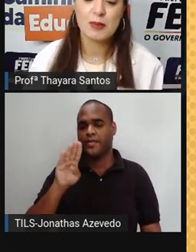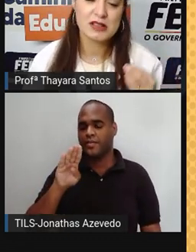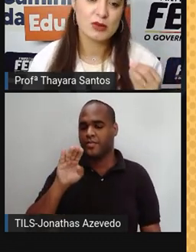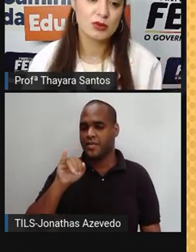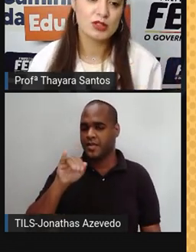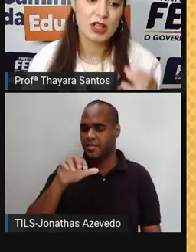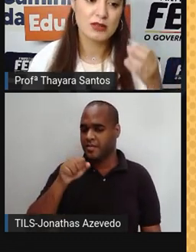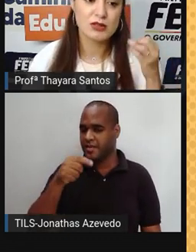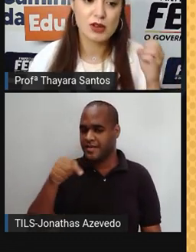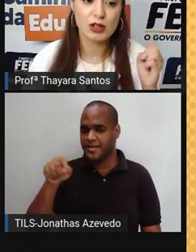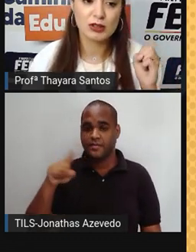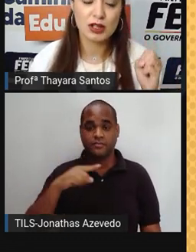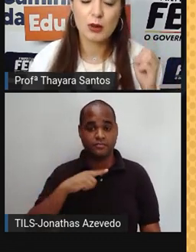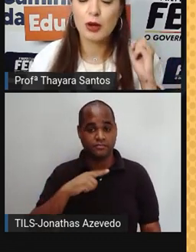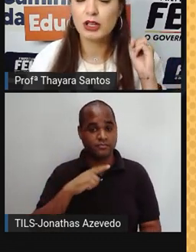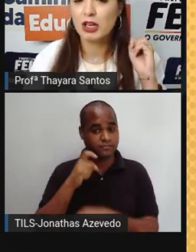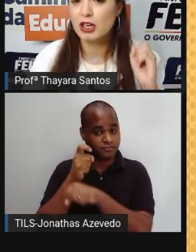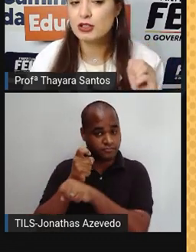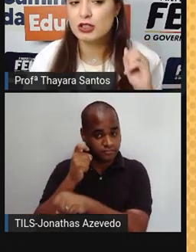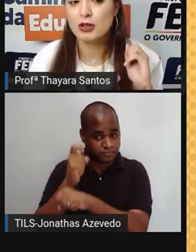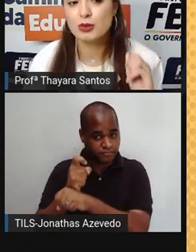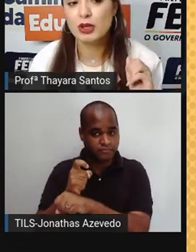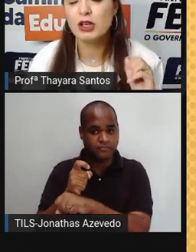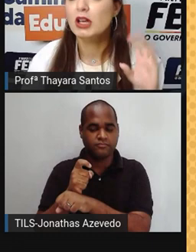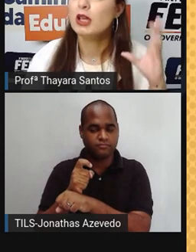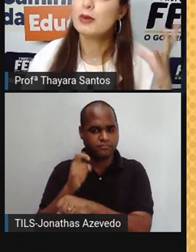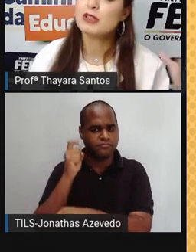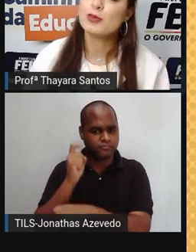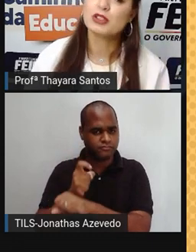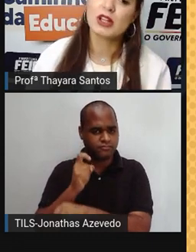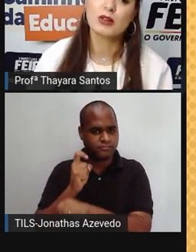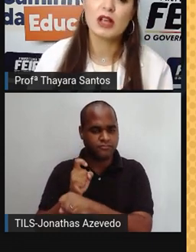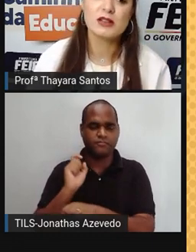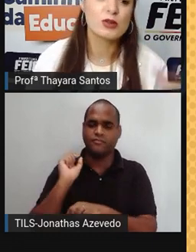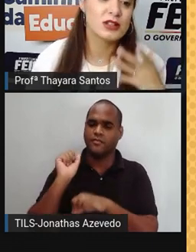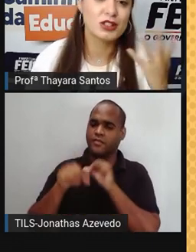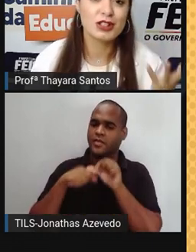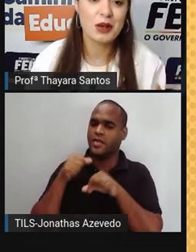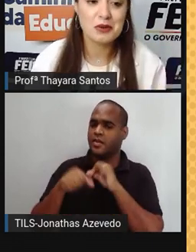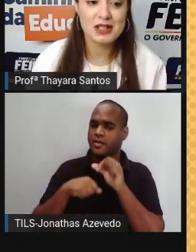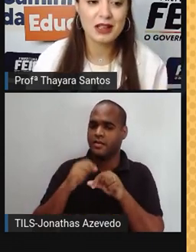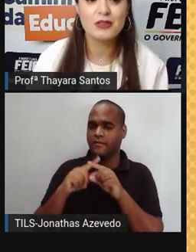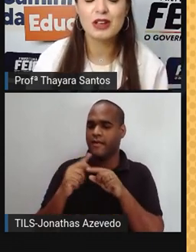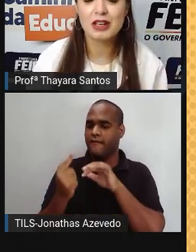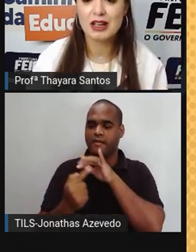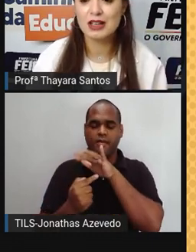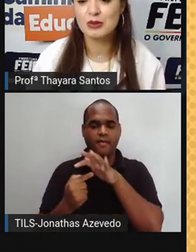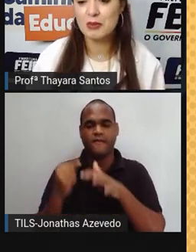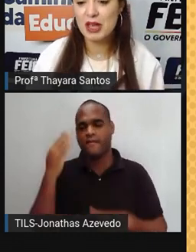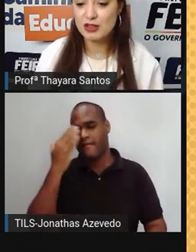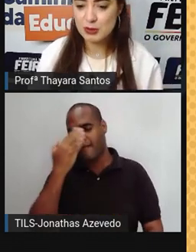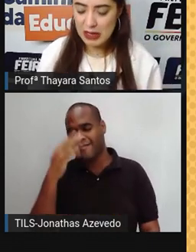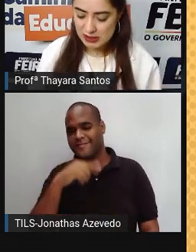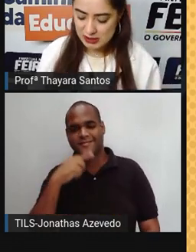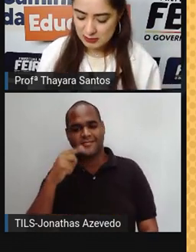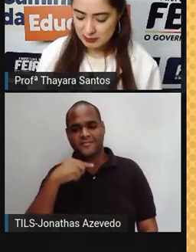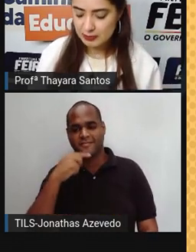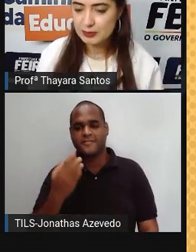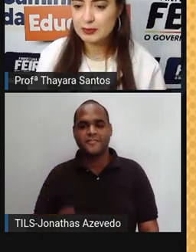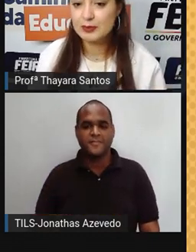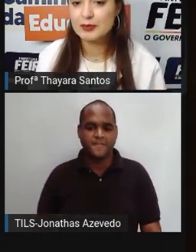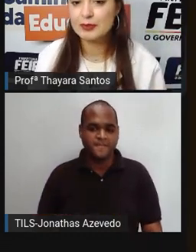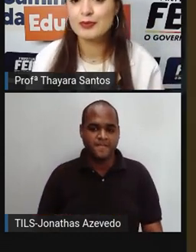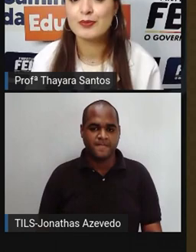ela passou do estado sólido eram bolinha rigida dura e passou para o estado gasoso a gente nem consegue ver ela no ambiente